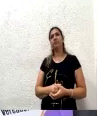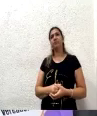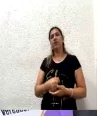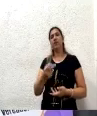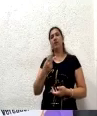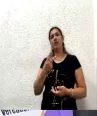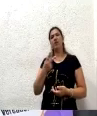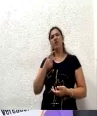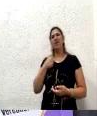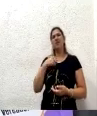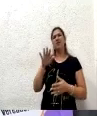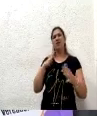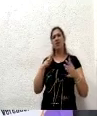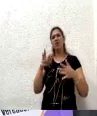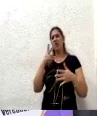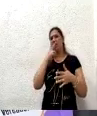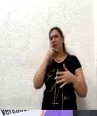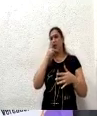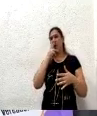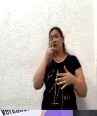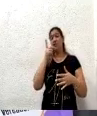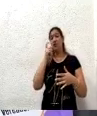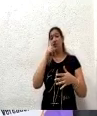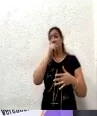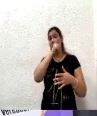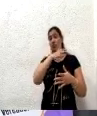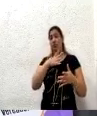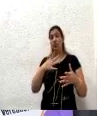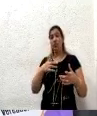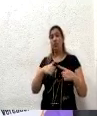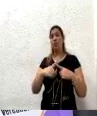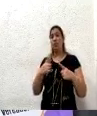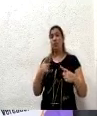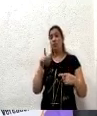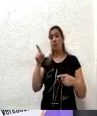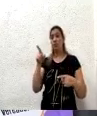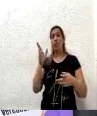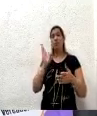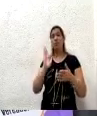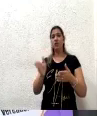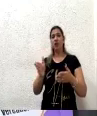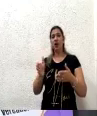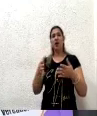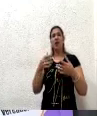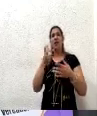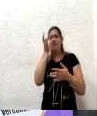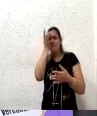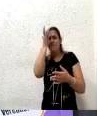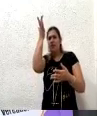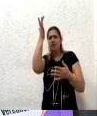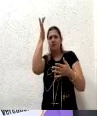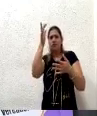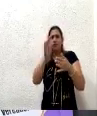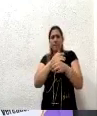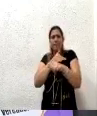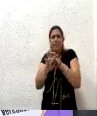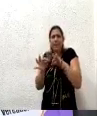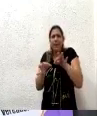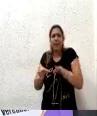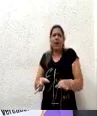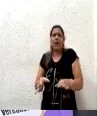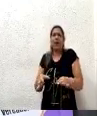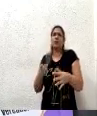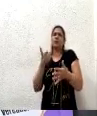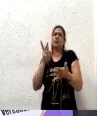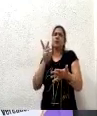nós, parece muito complexa, mas vocês têm assim, uma facilidade, porque vocês estão